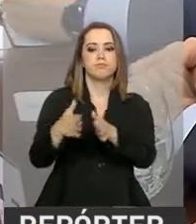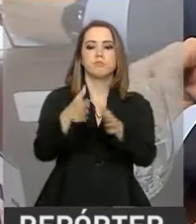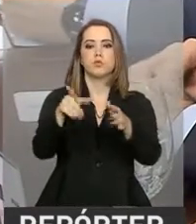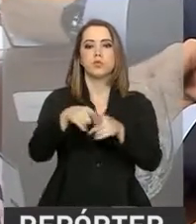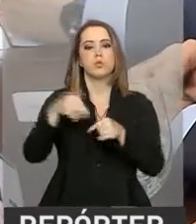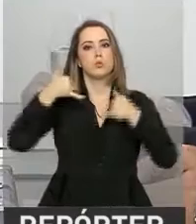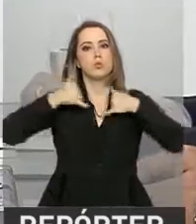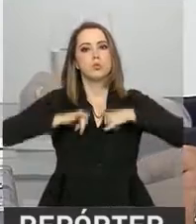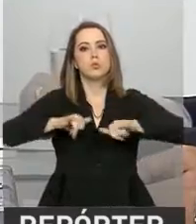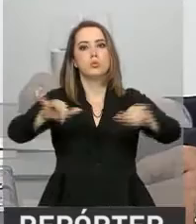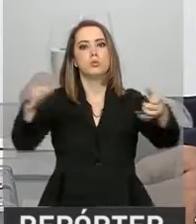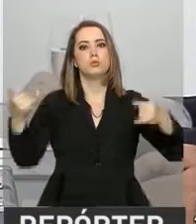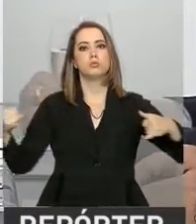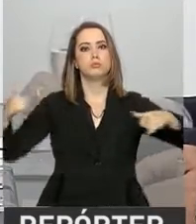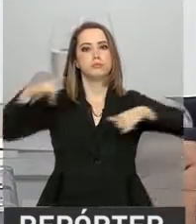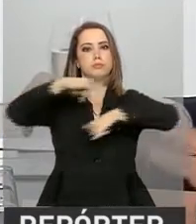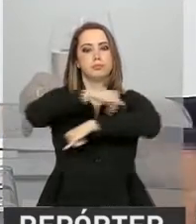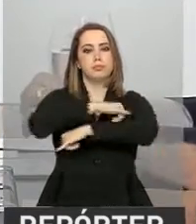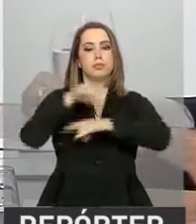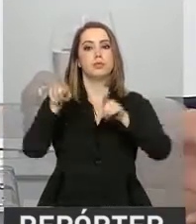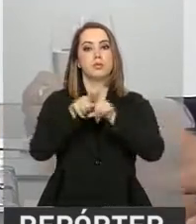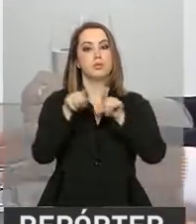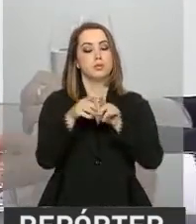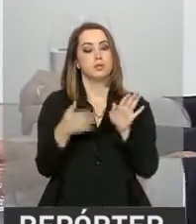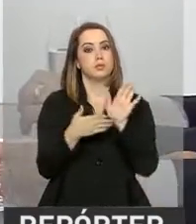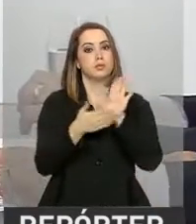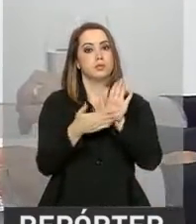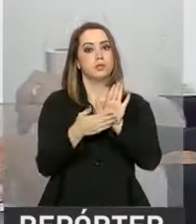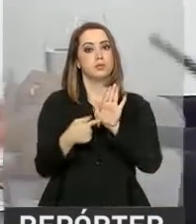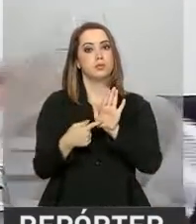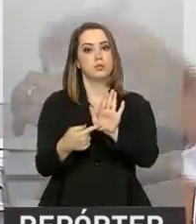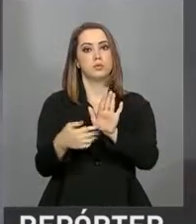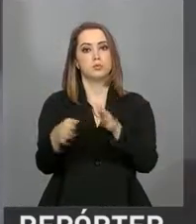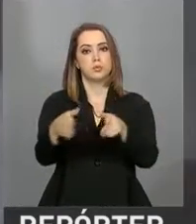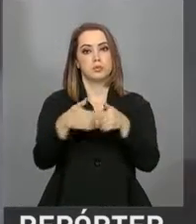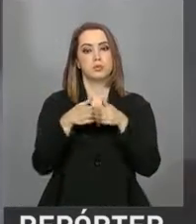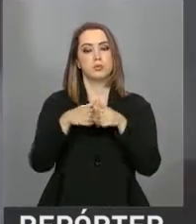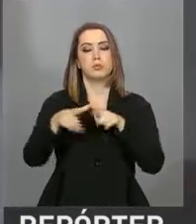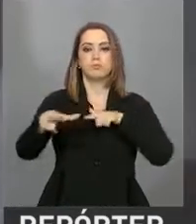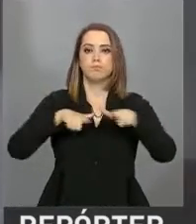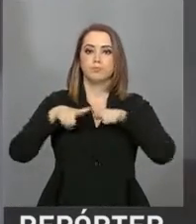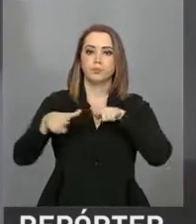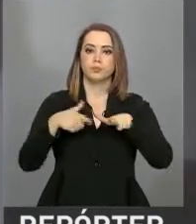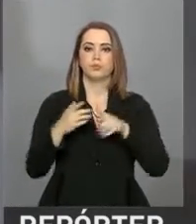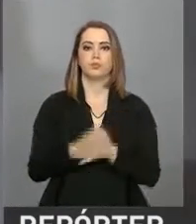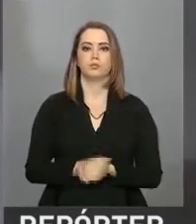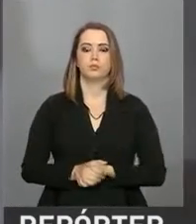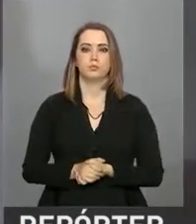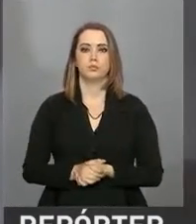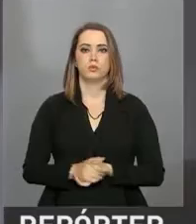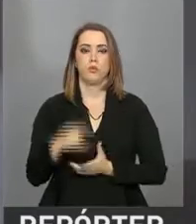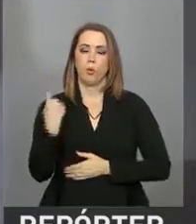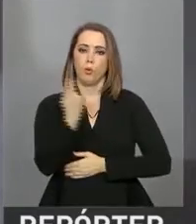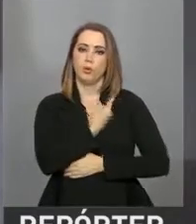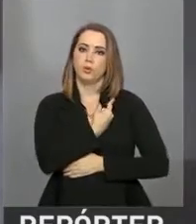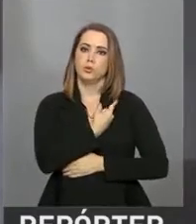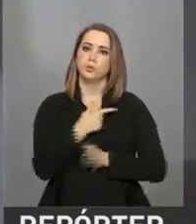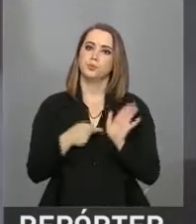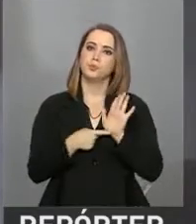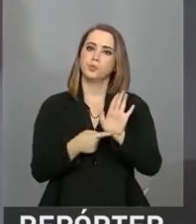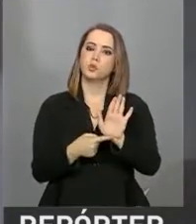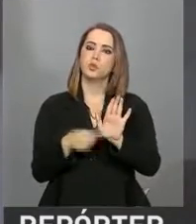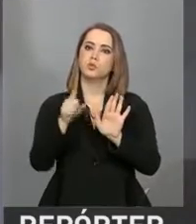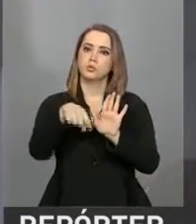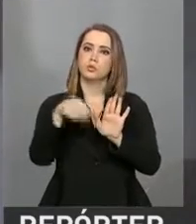elétrica e aeroportos. E também apresentaram demandas na área trabalhista. Nós colocamos a importância da